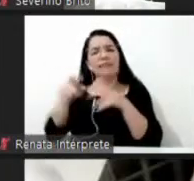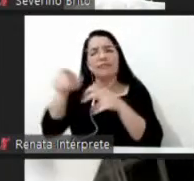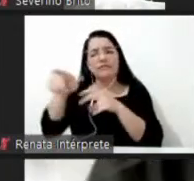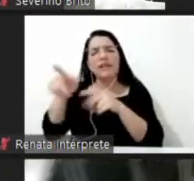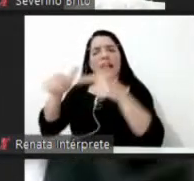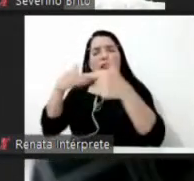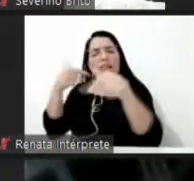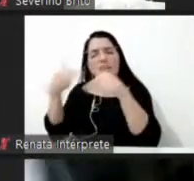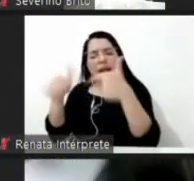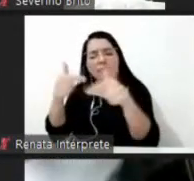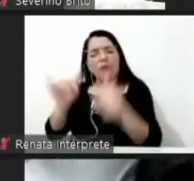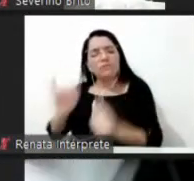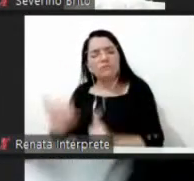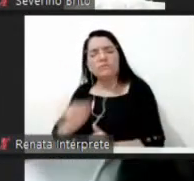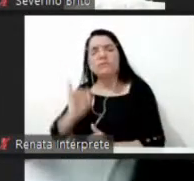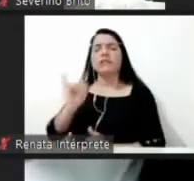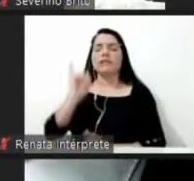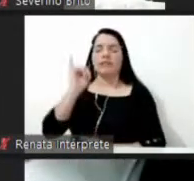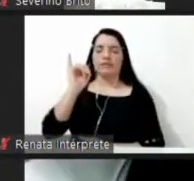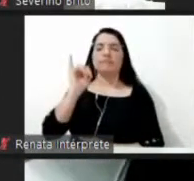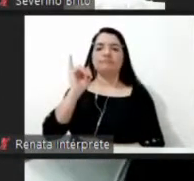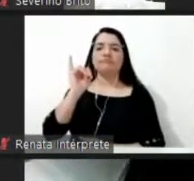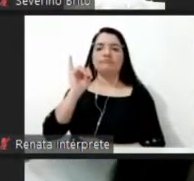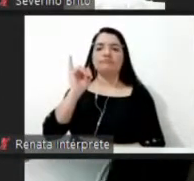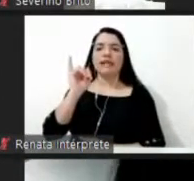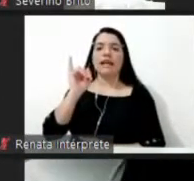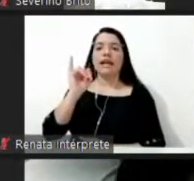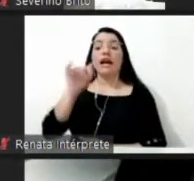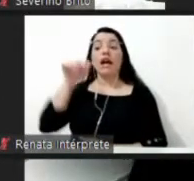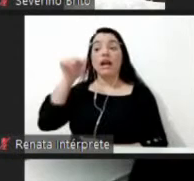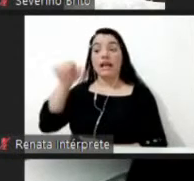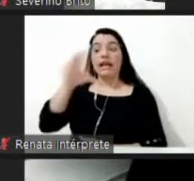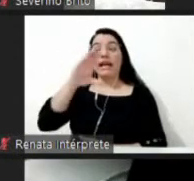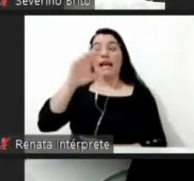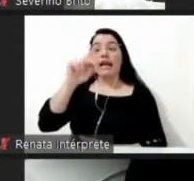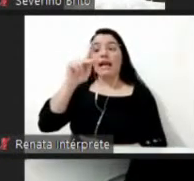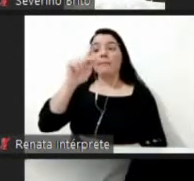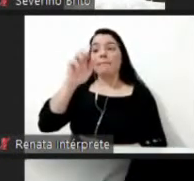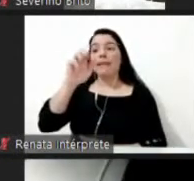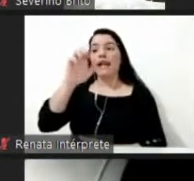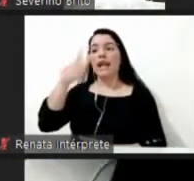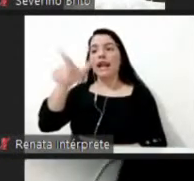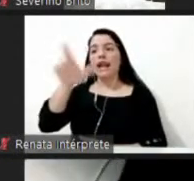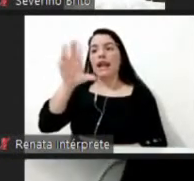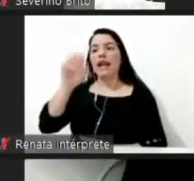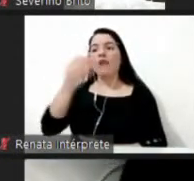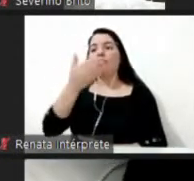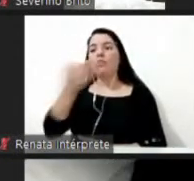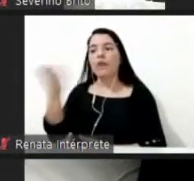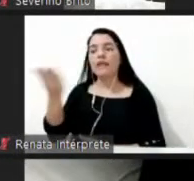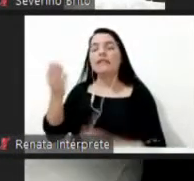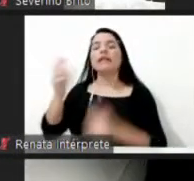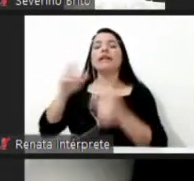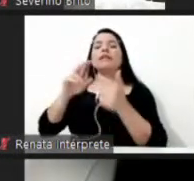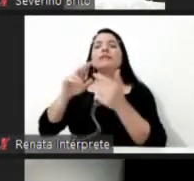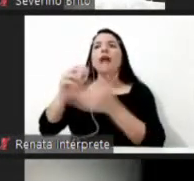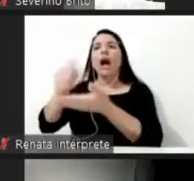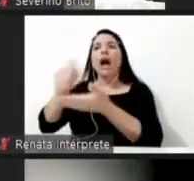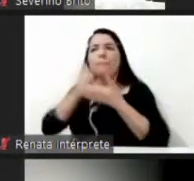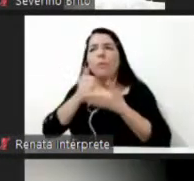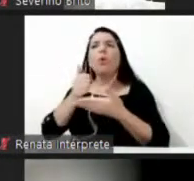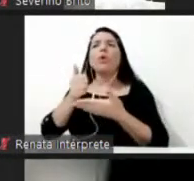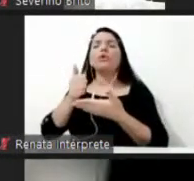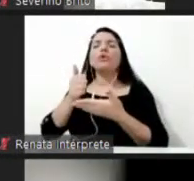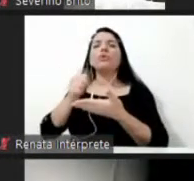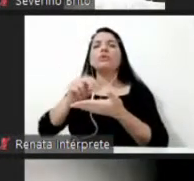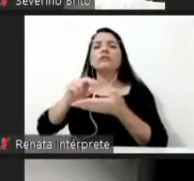do trabalho de vocês. O capelão, em seu acompanhamento, em seu apoio, ele utiliza métodos que